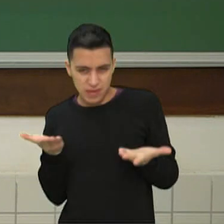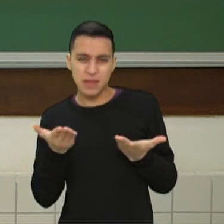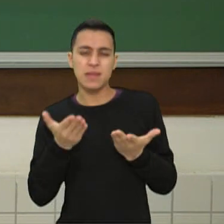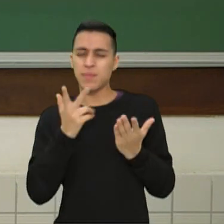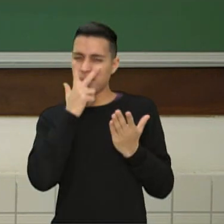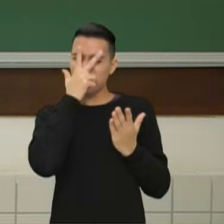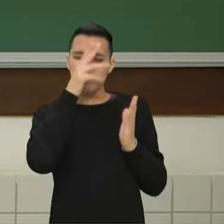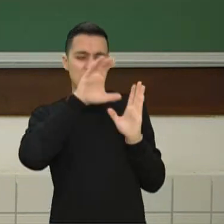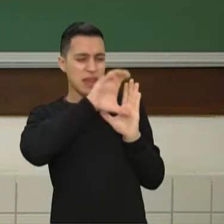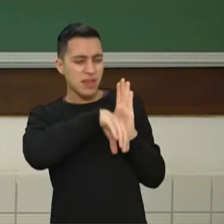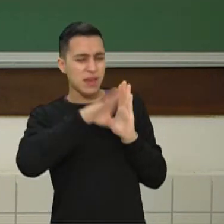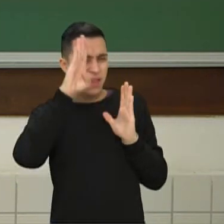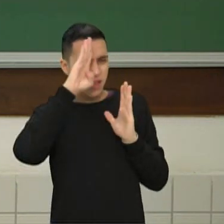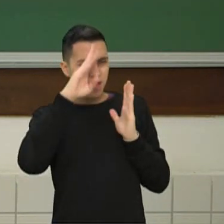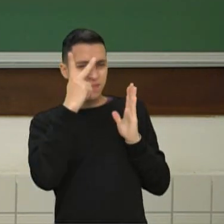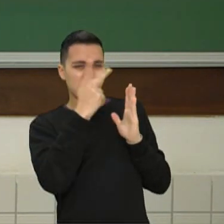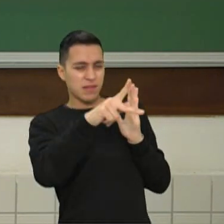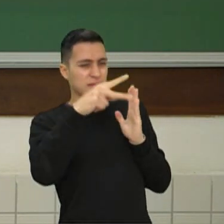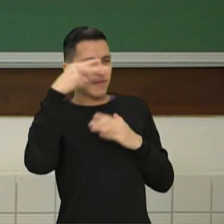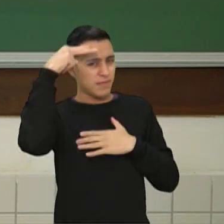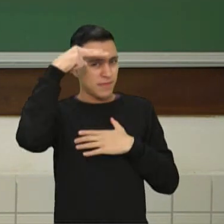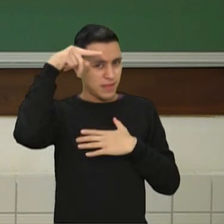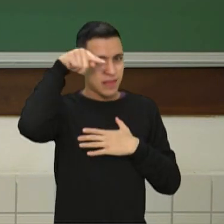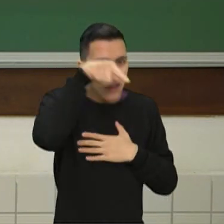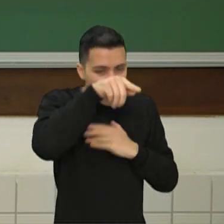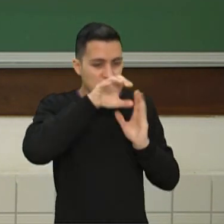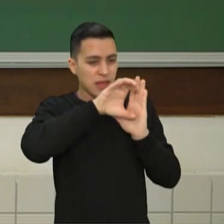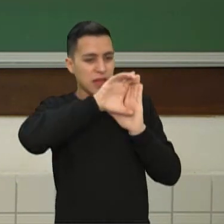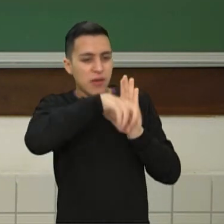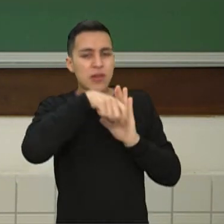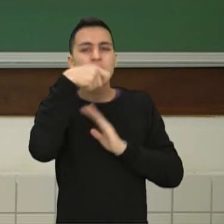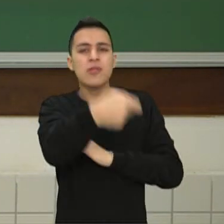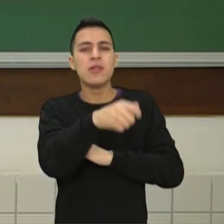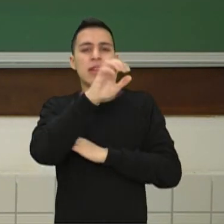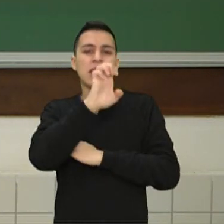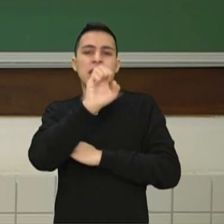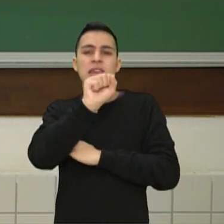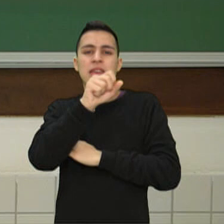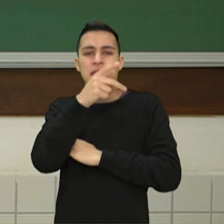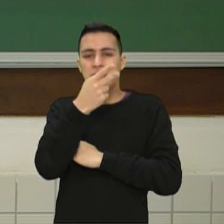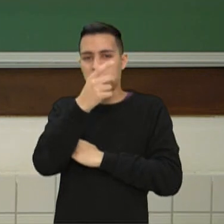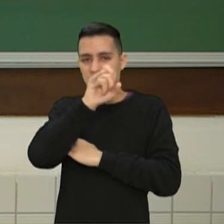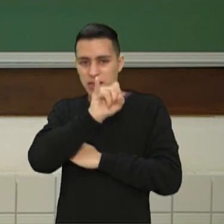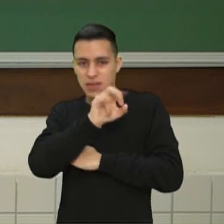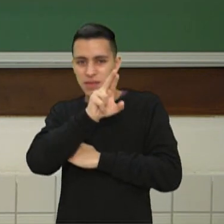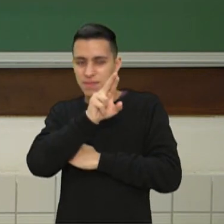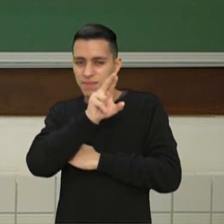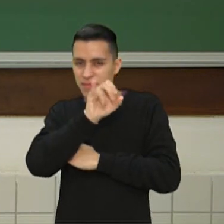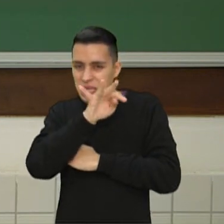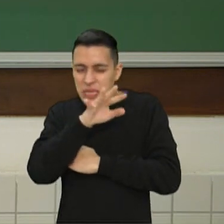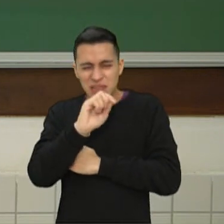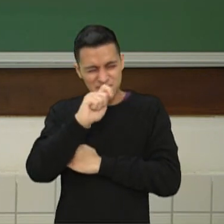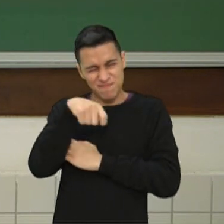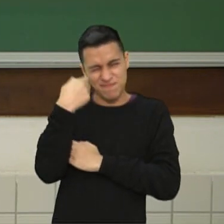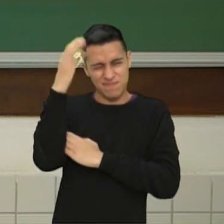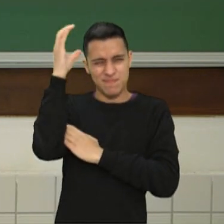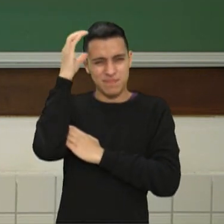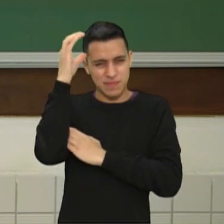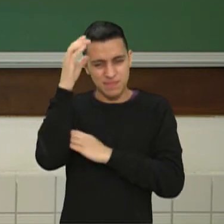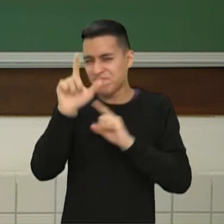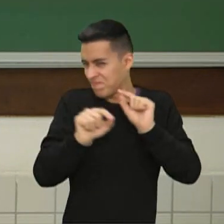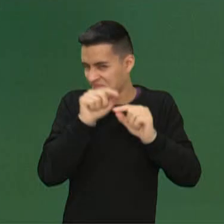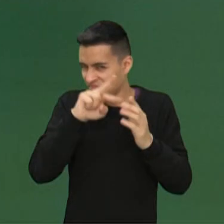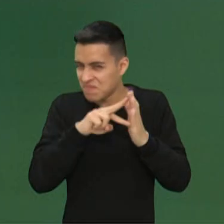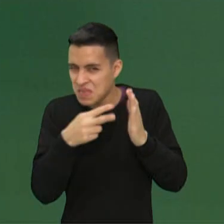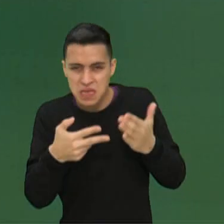um conceito principal aqui, que é o conceito do espírito para o Hegel, tá? E aqui vamos analisar então o que seria esse